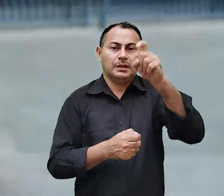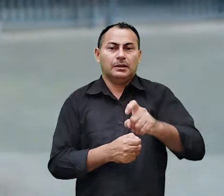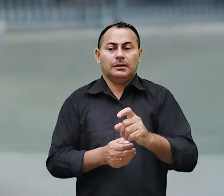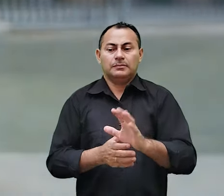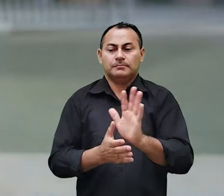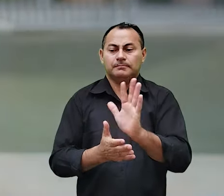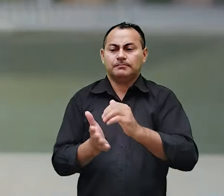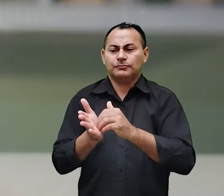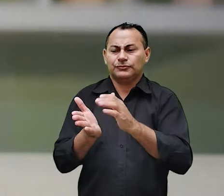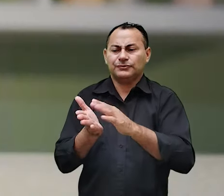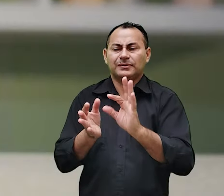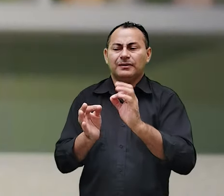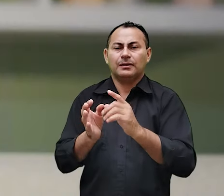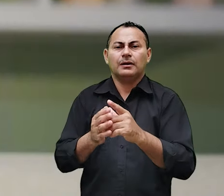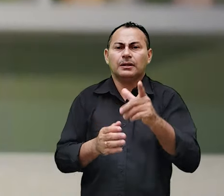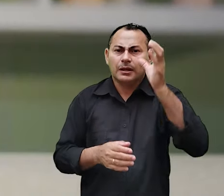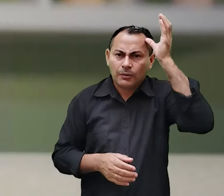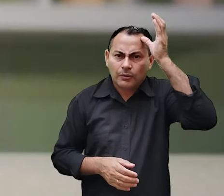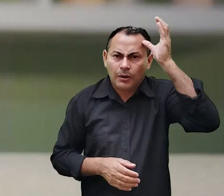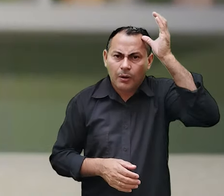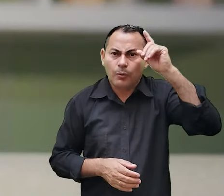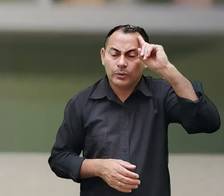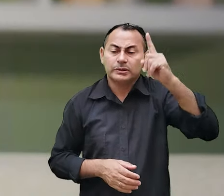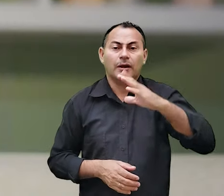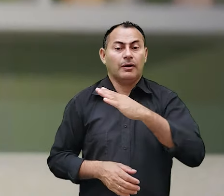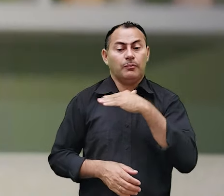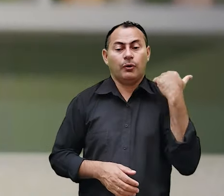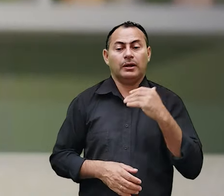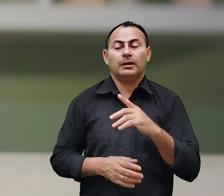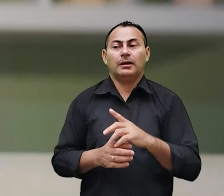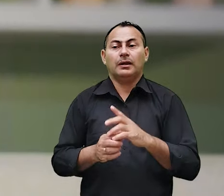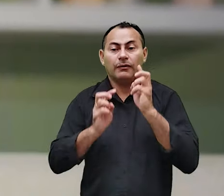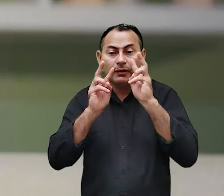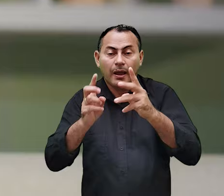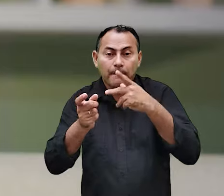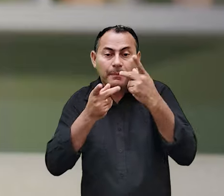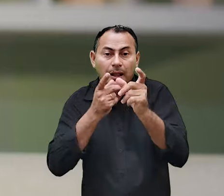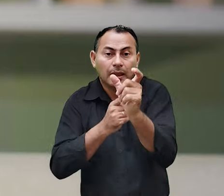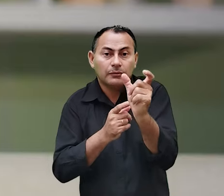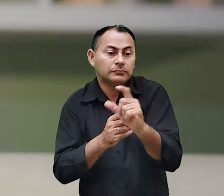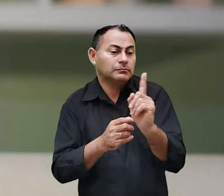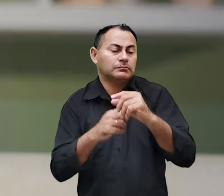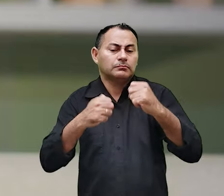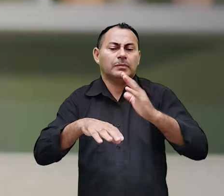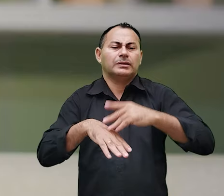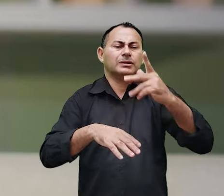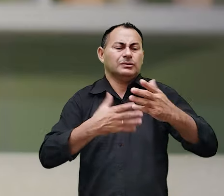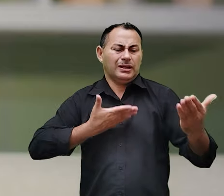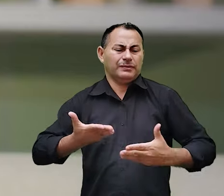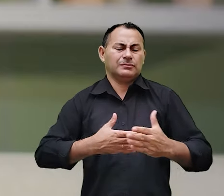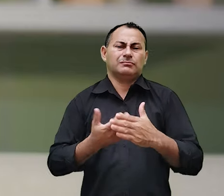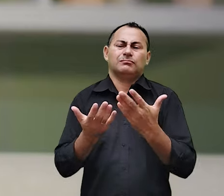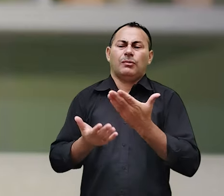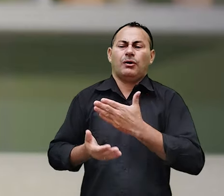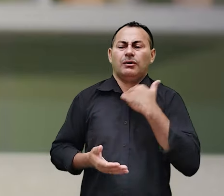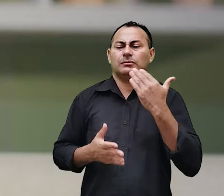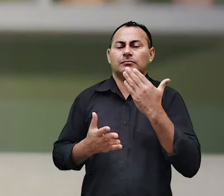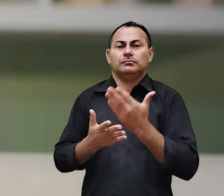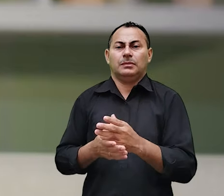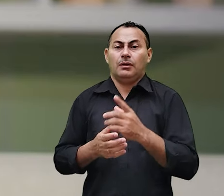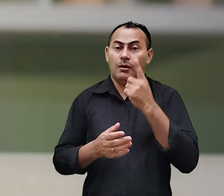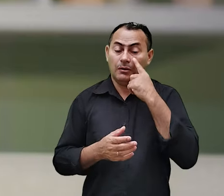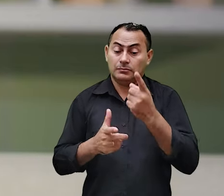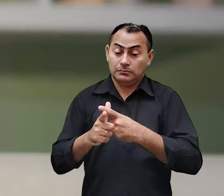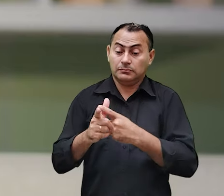aquele administrador seria despedido, você deve ter consciência de que um dia vai morrer e ouvirá as palavras: não preciso mais dos seus